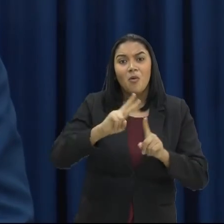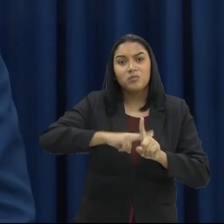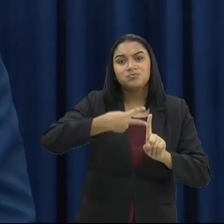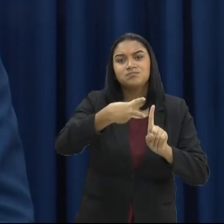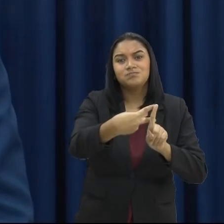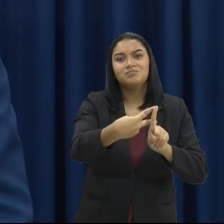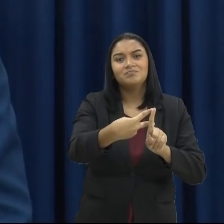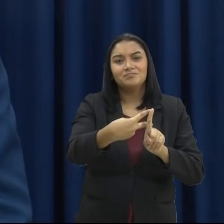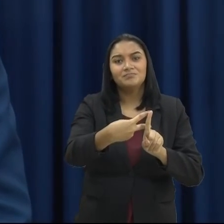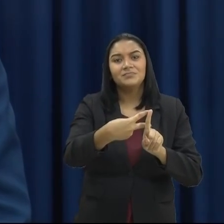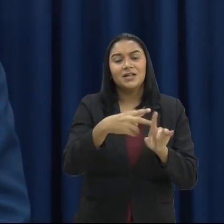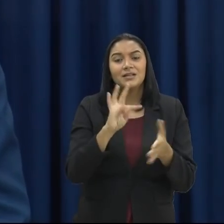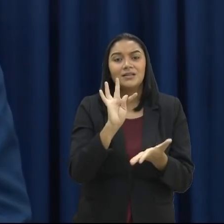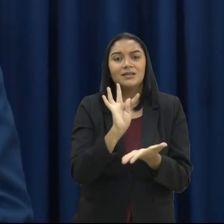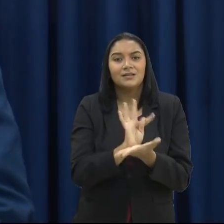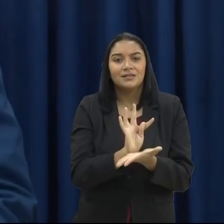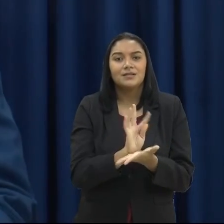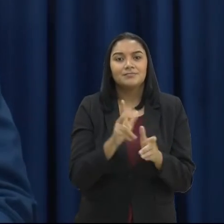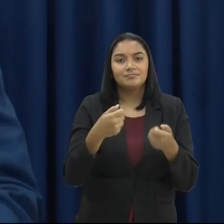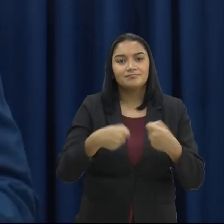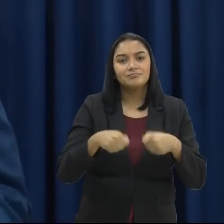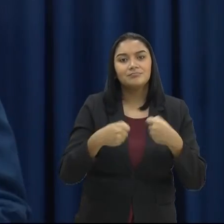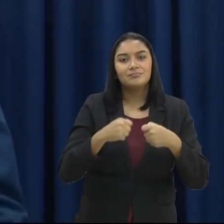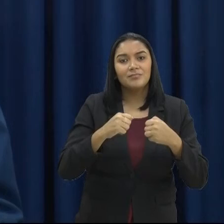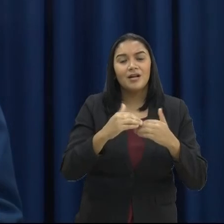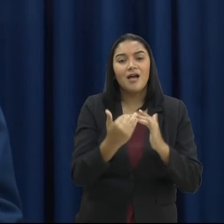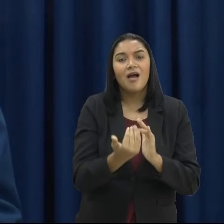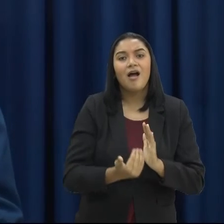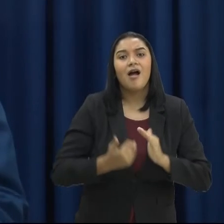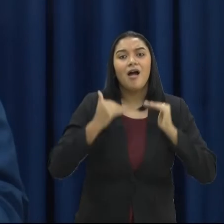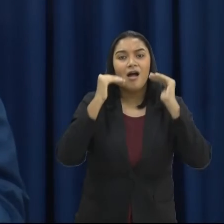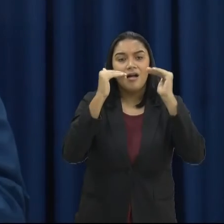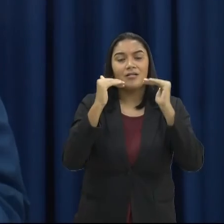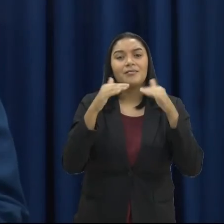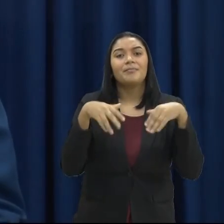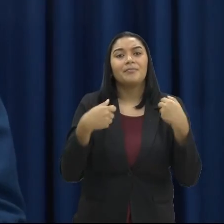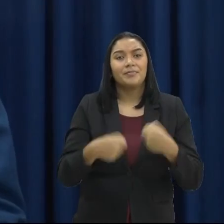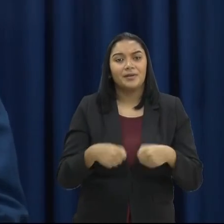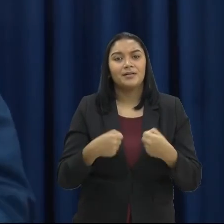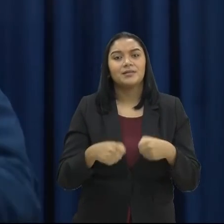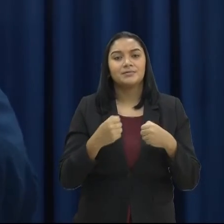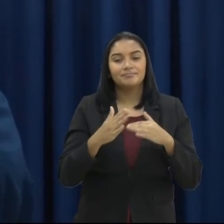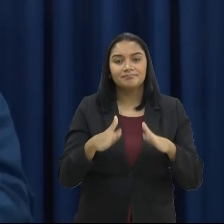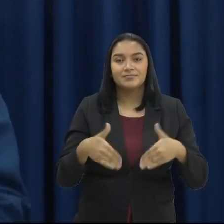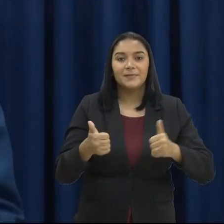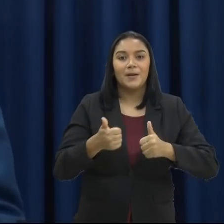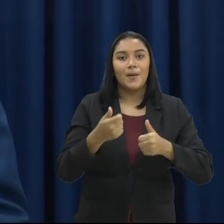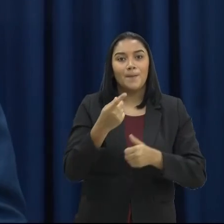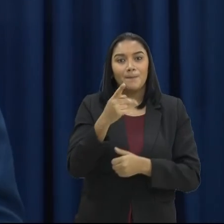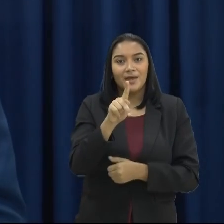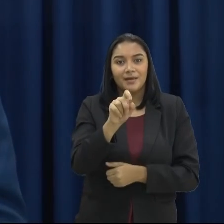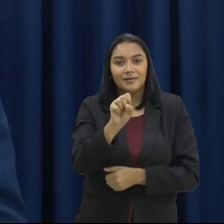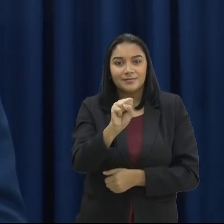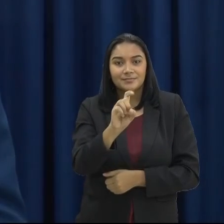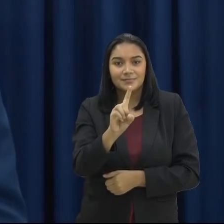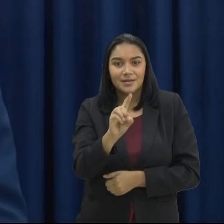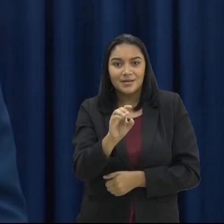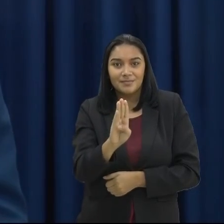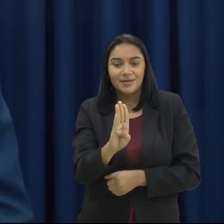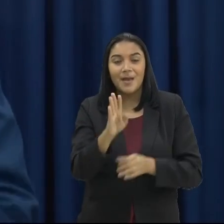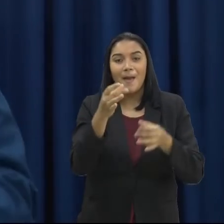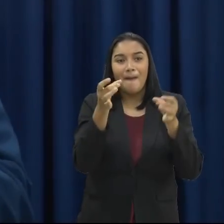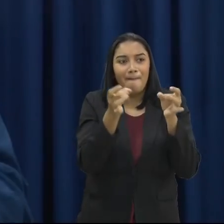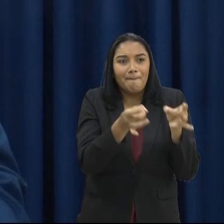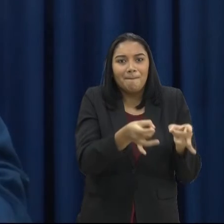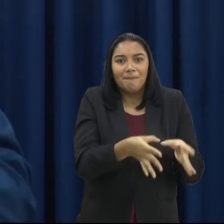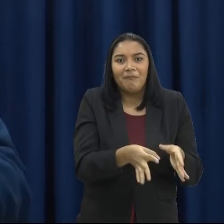dobrou. Teresina precisa se reerguer. O governo do PSDB destruiu a economia de Teresina.